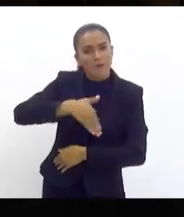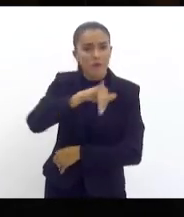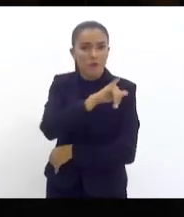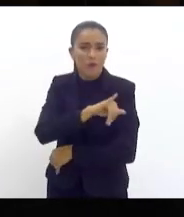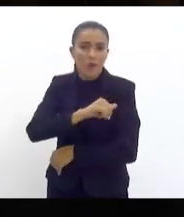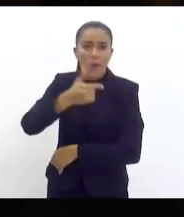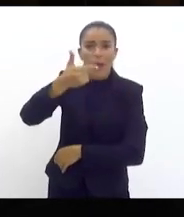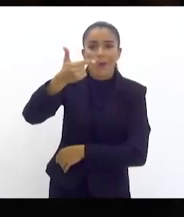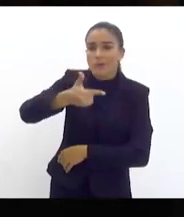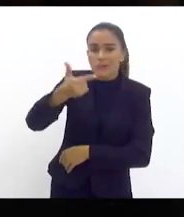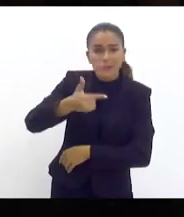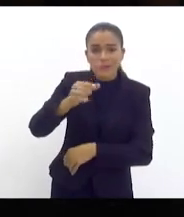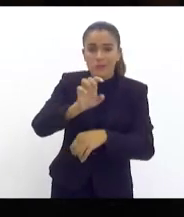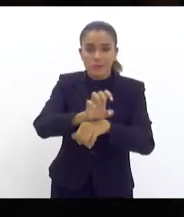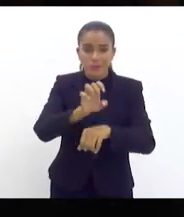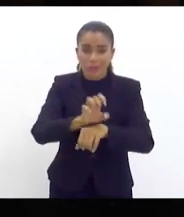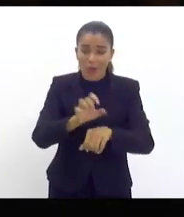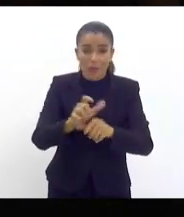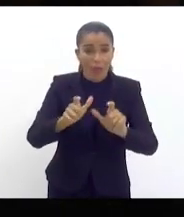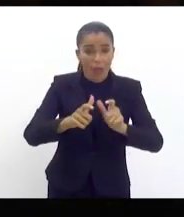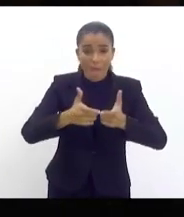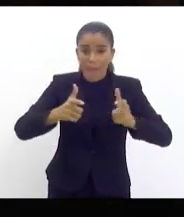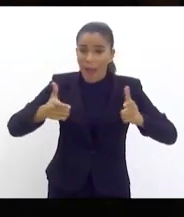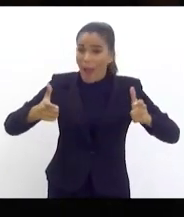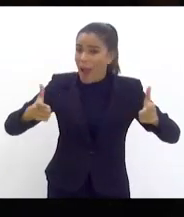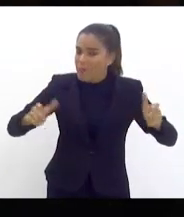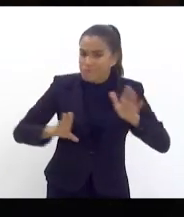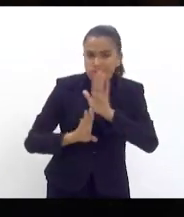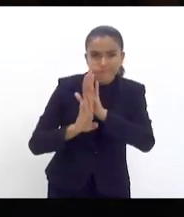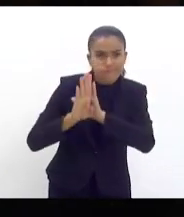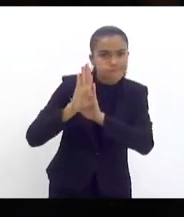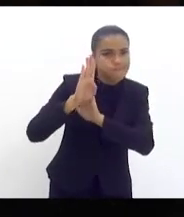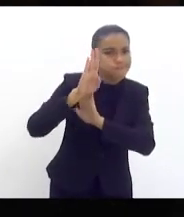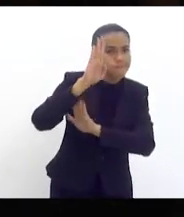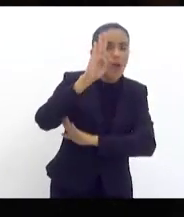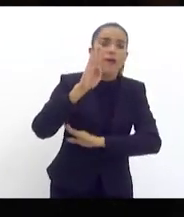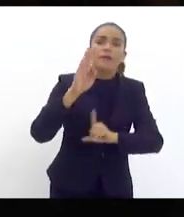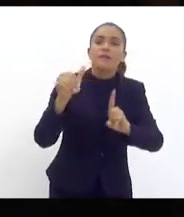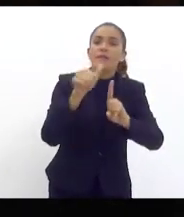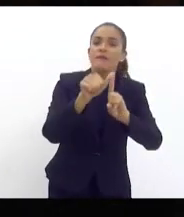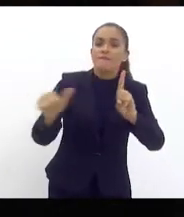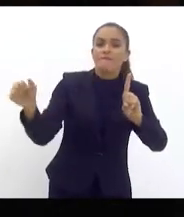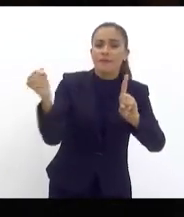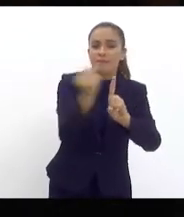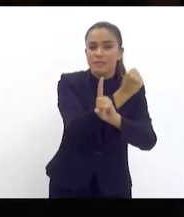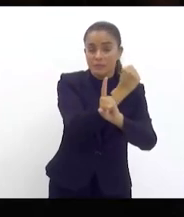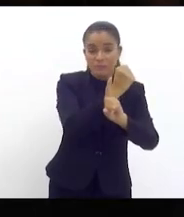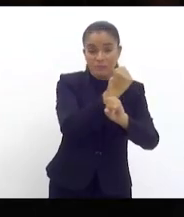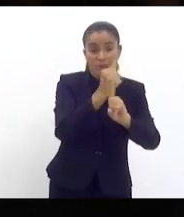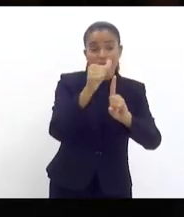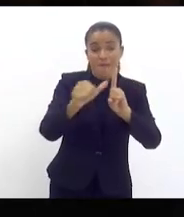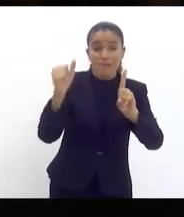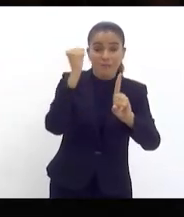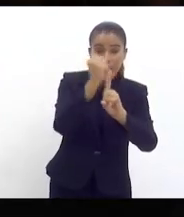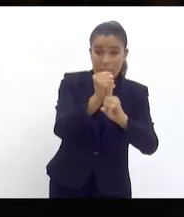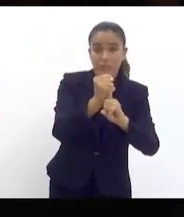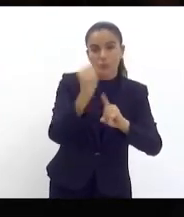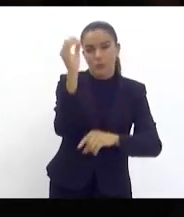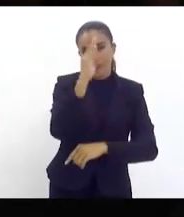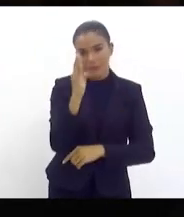o segundo estado com maior índice de feminicídios do Brasil. No ano